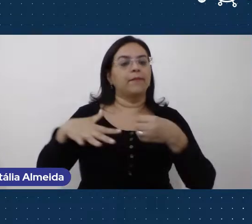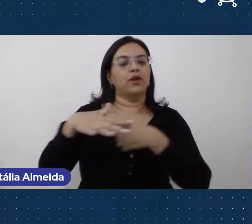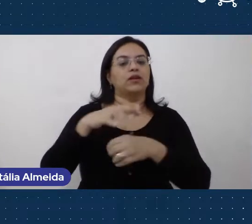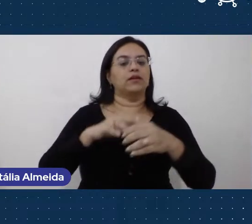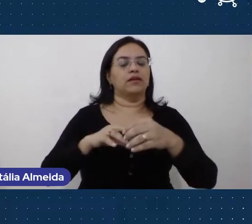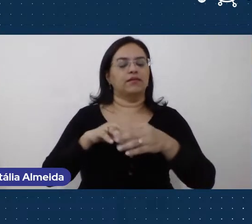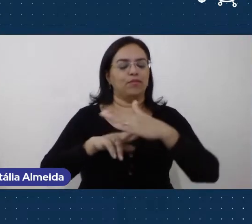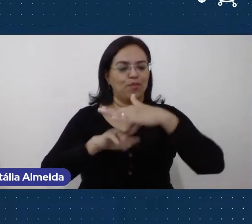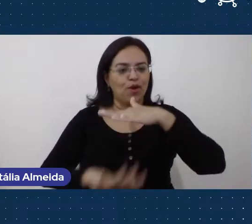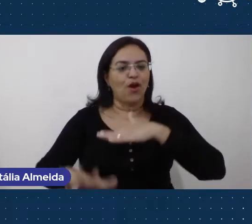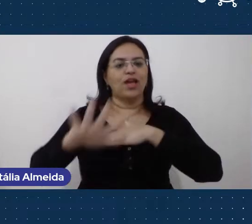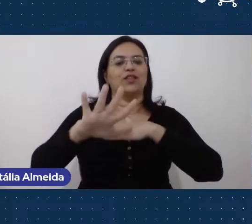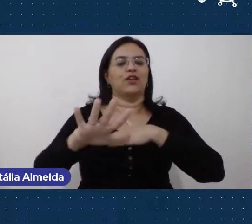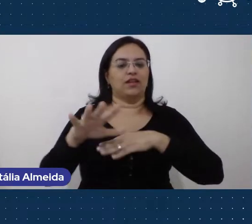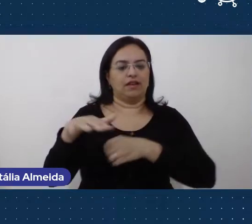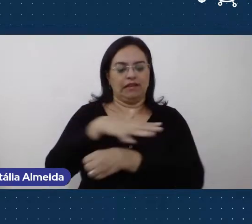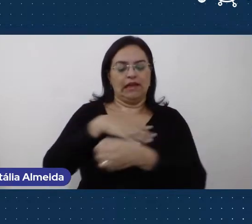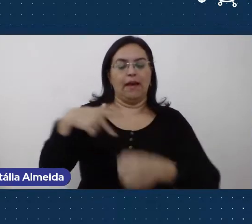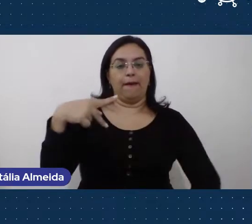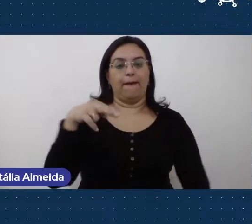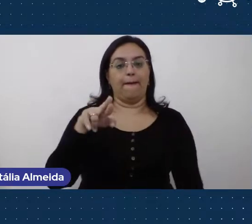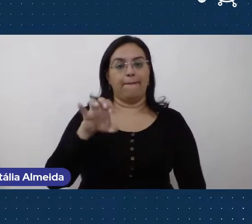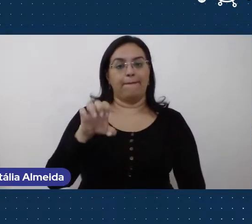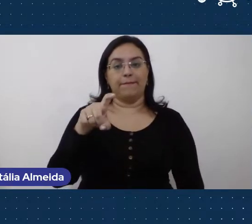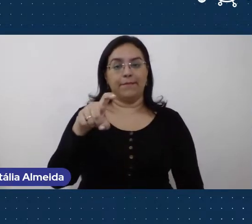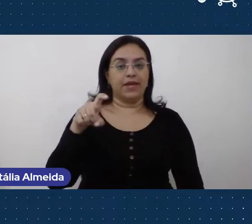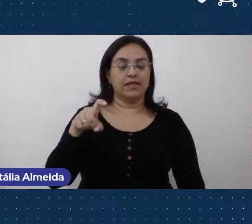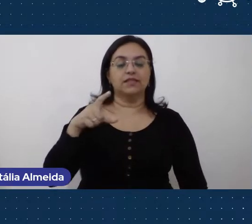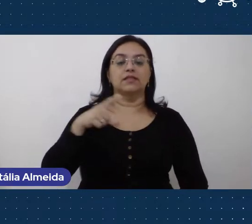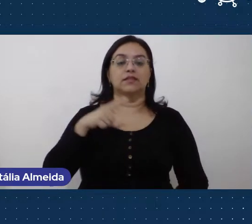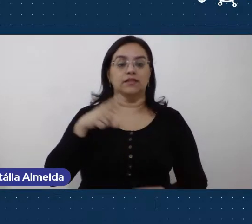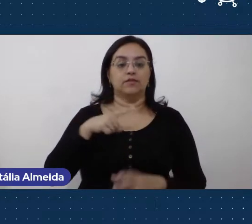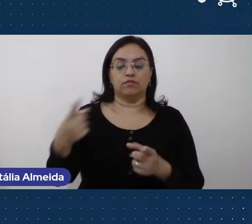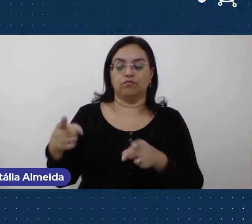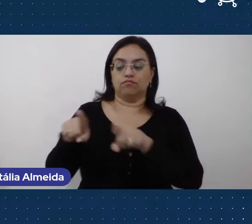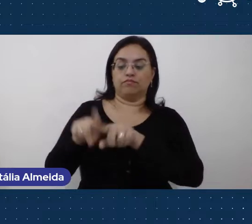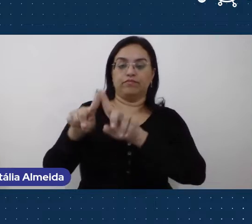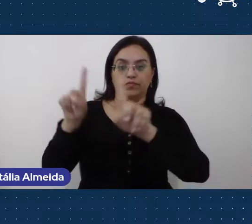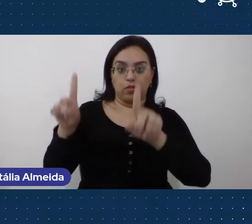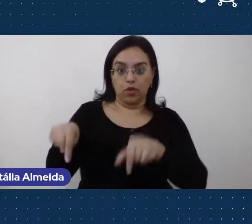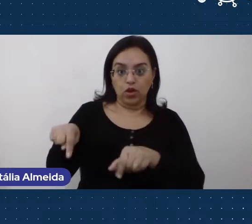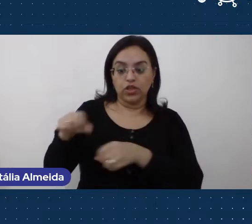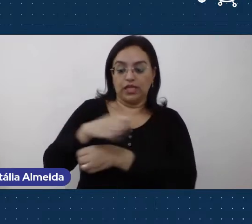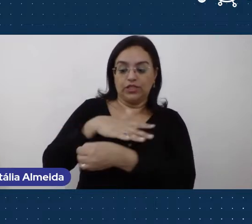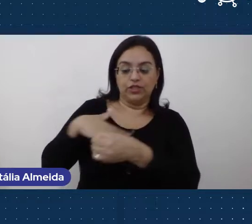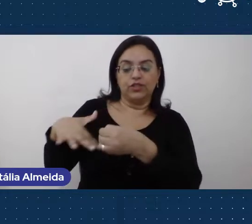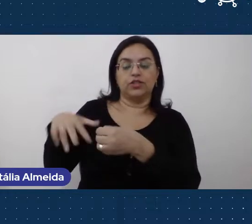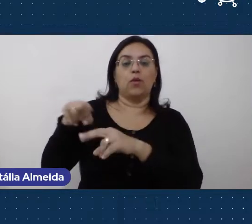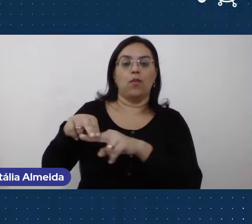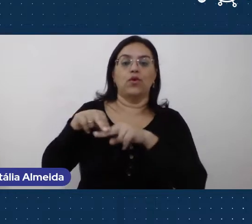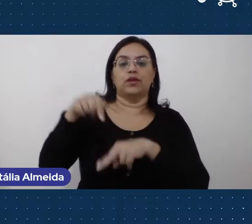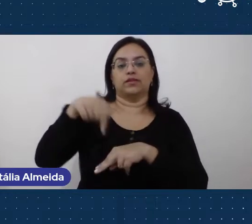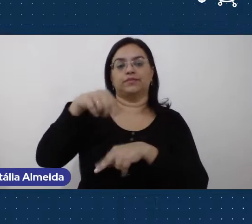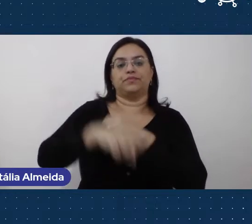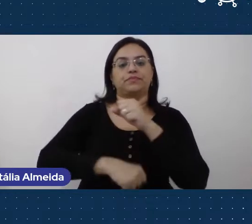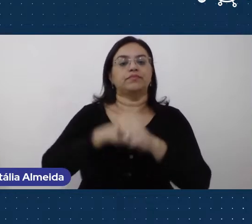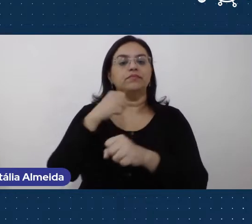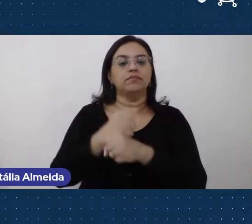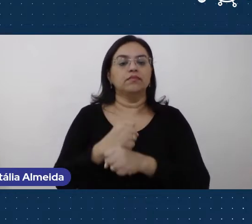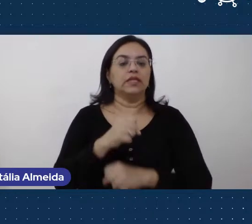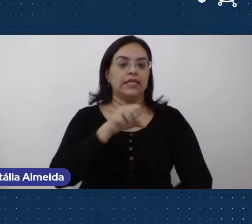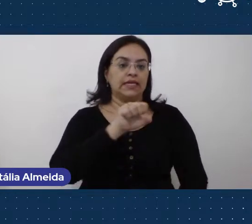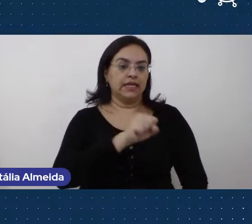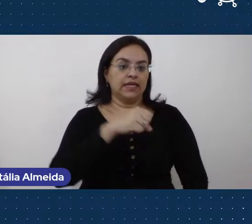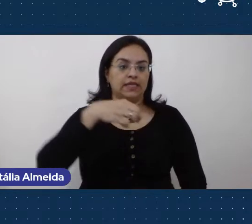da UFC, a PREX, do qual o Plurisaberes é um projeto de extensão, e esse ano a SMPC é um